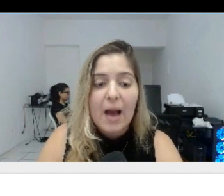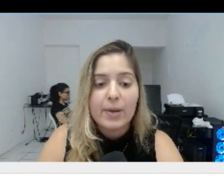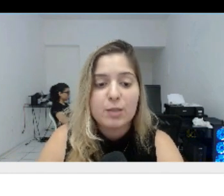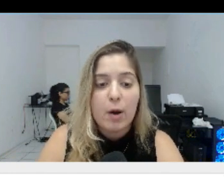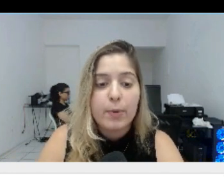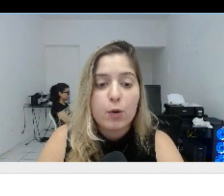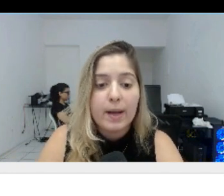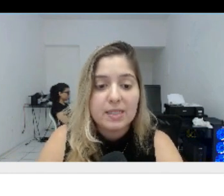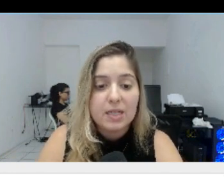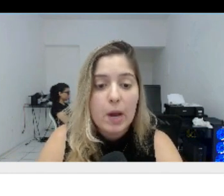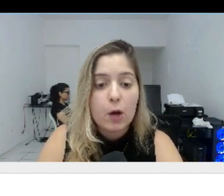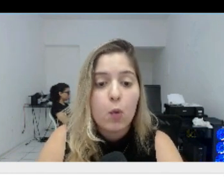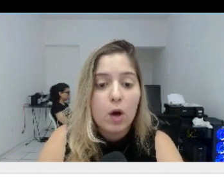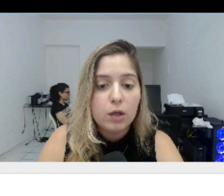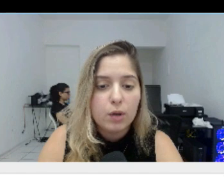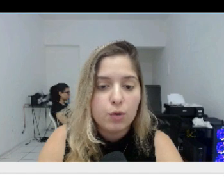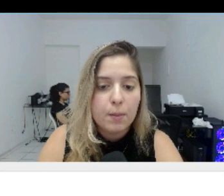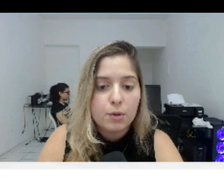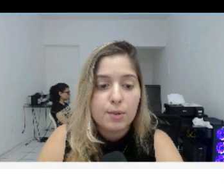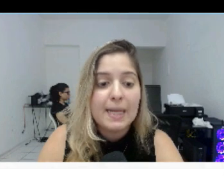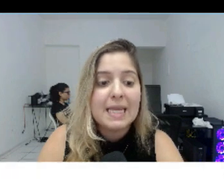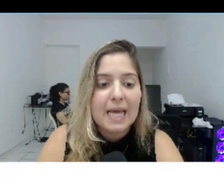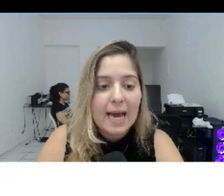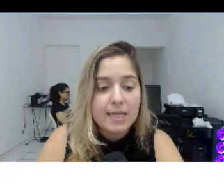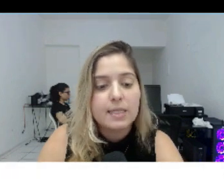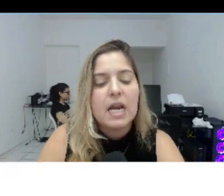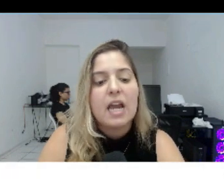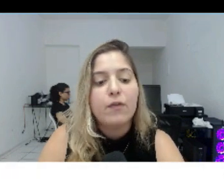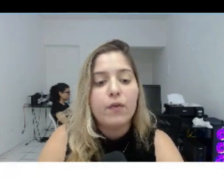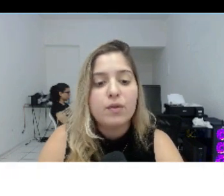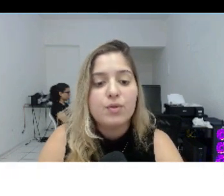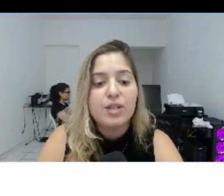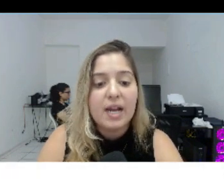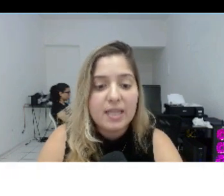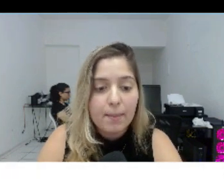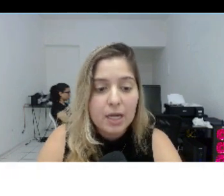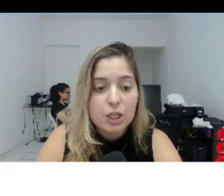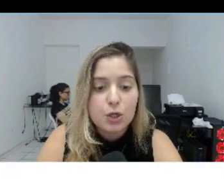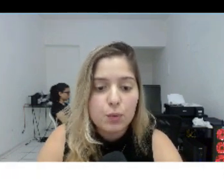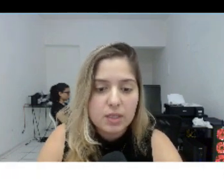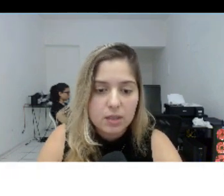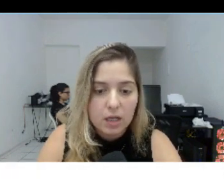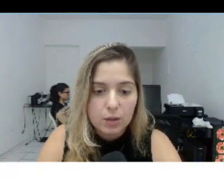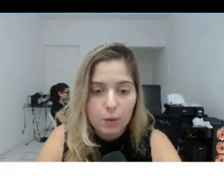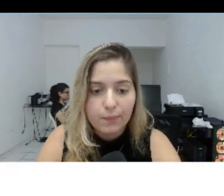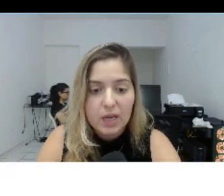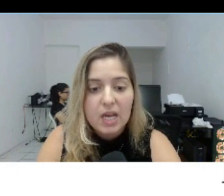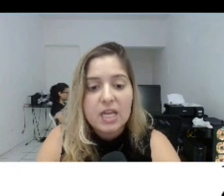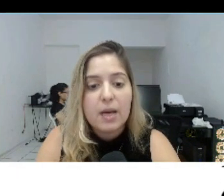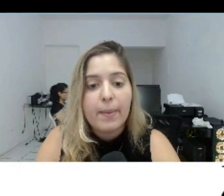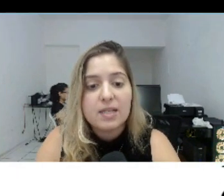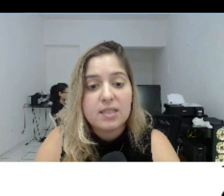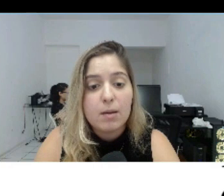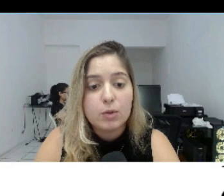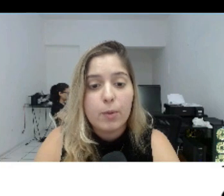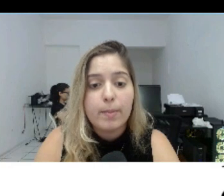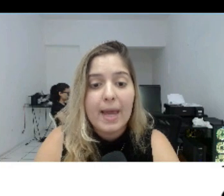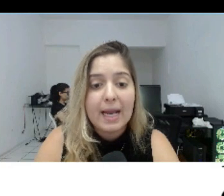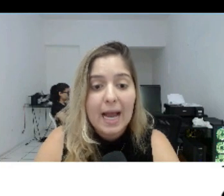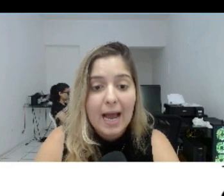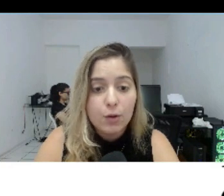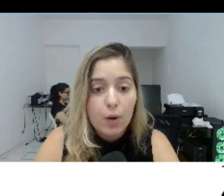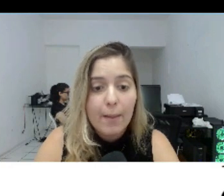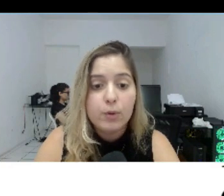Bolsonaro. A principal preocupação é quanto ao número de militares envolvidos diretamente no escândalo. E também temos